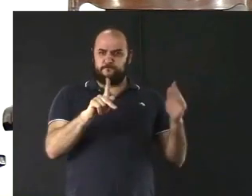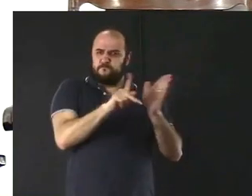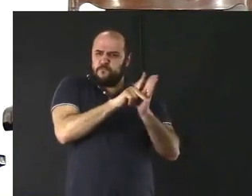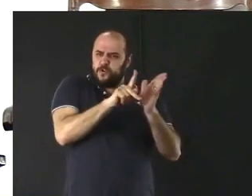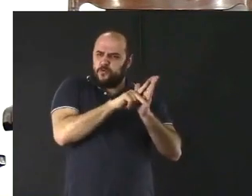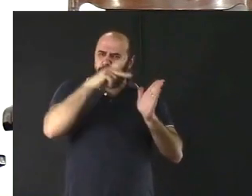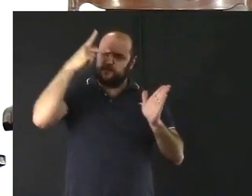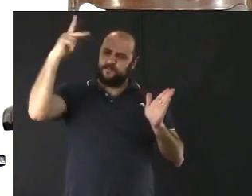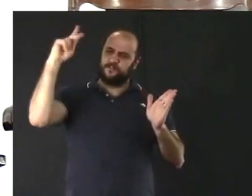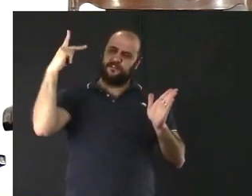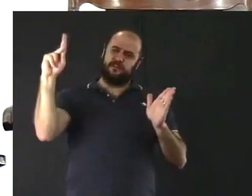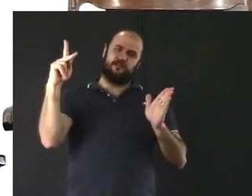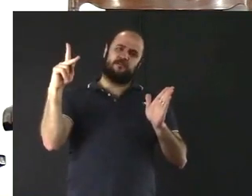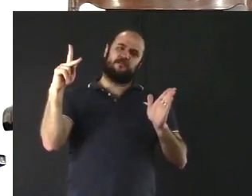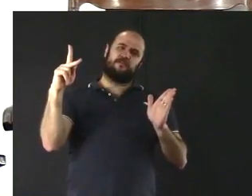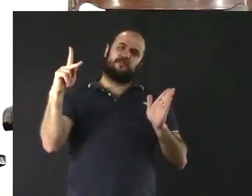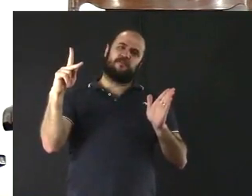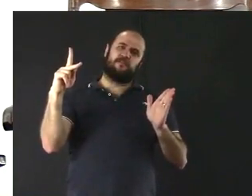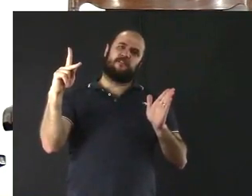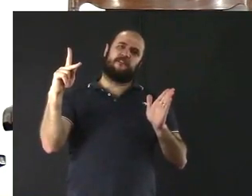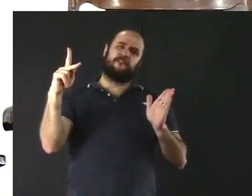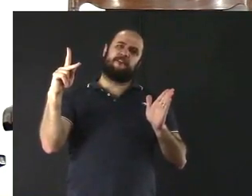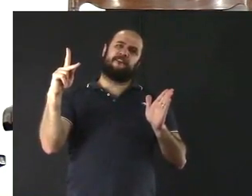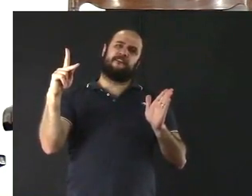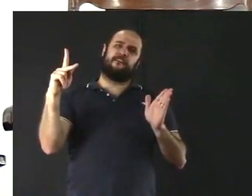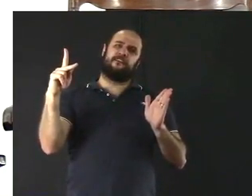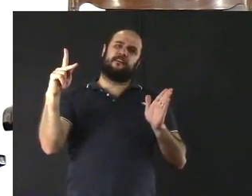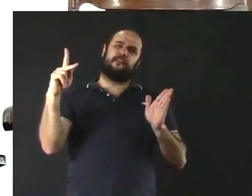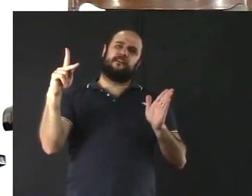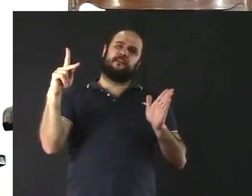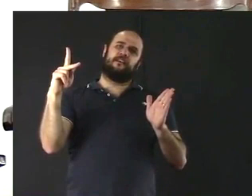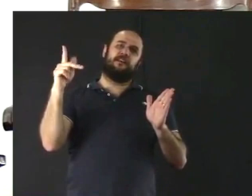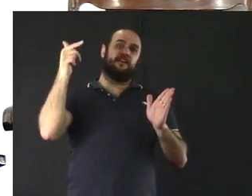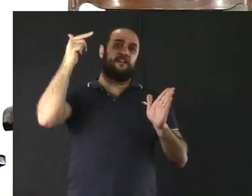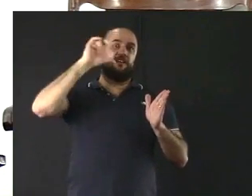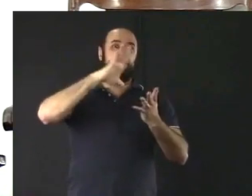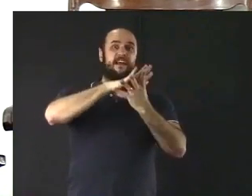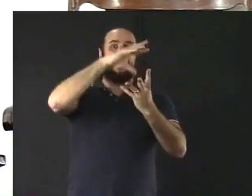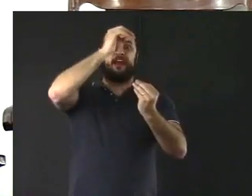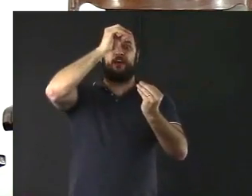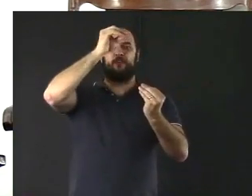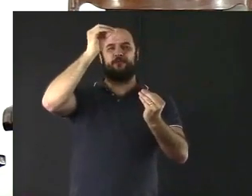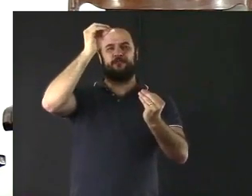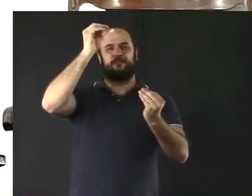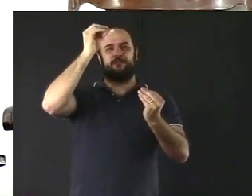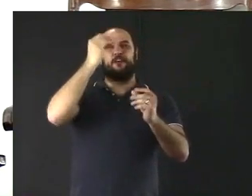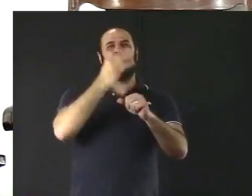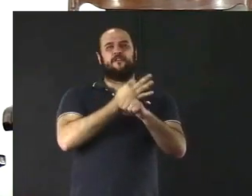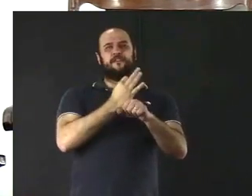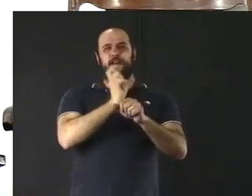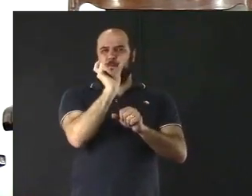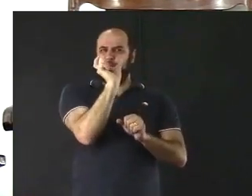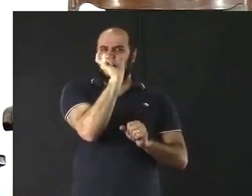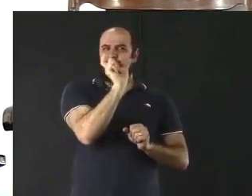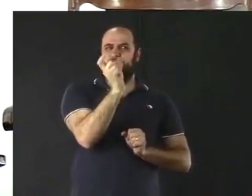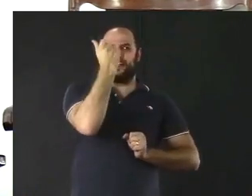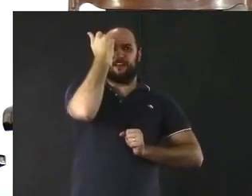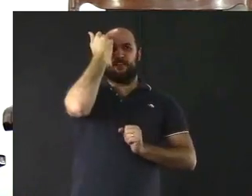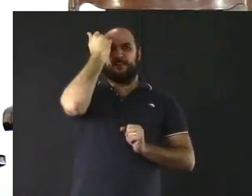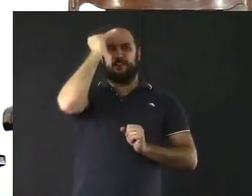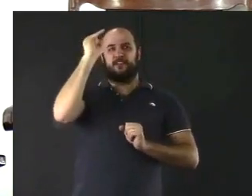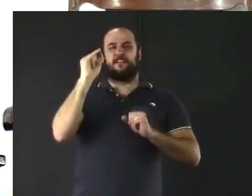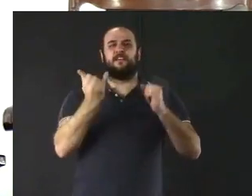vos fatigueis desmaiando em vossa alma. O considerar aqui no original traz a ideia de